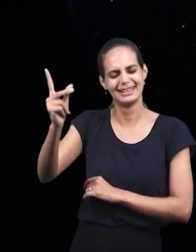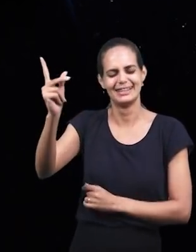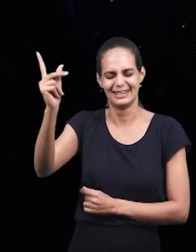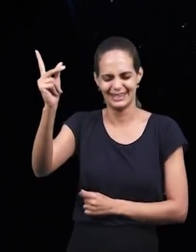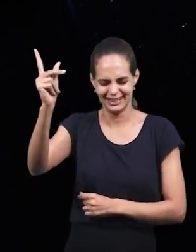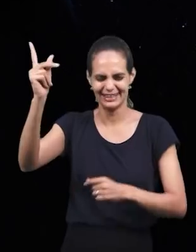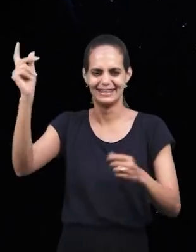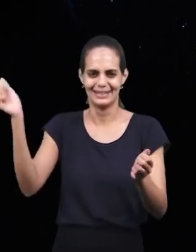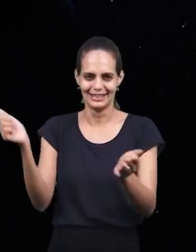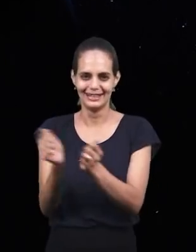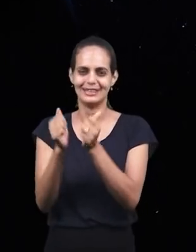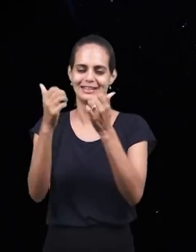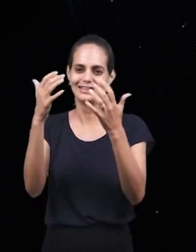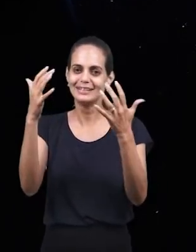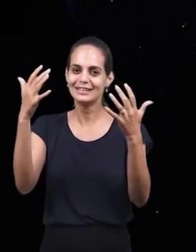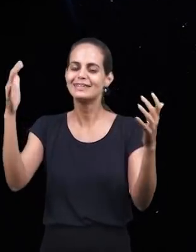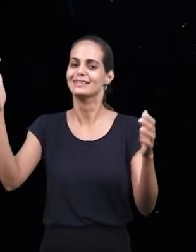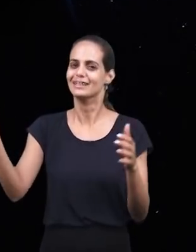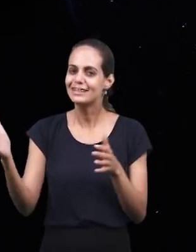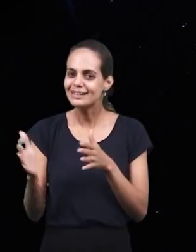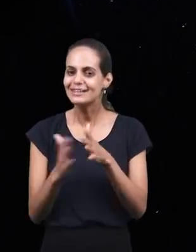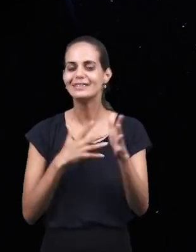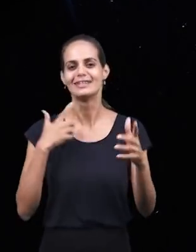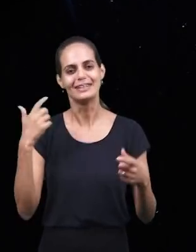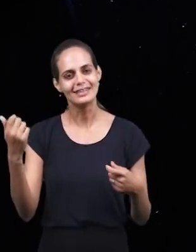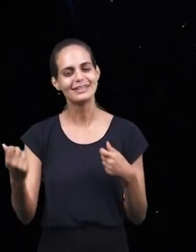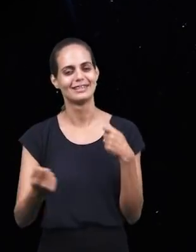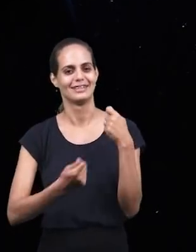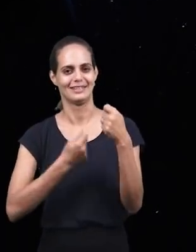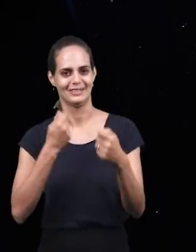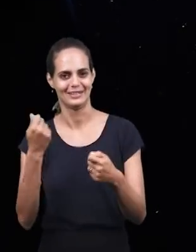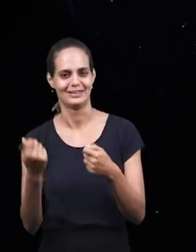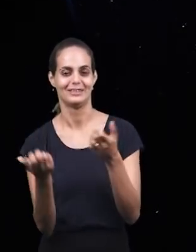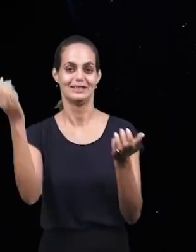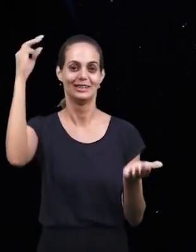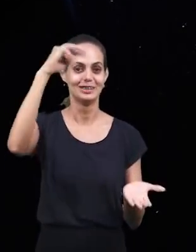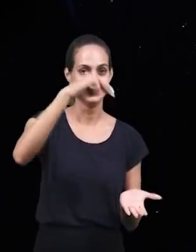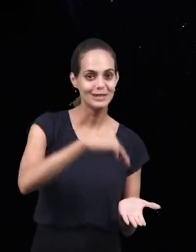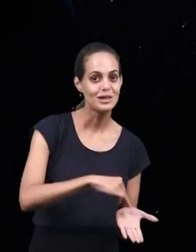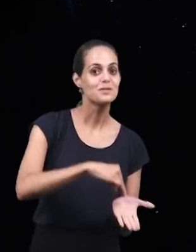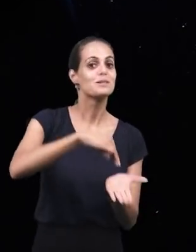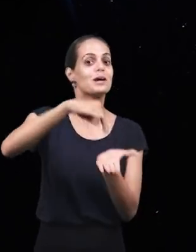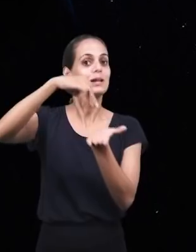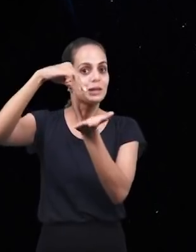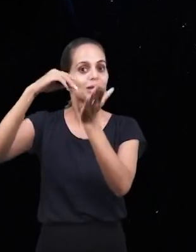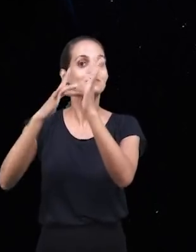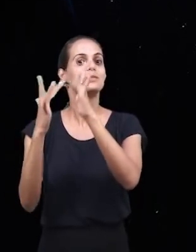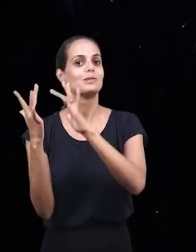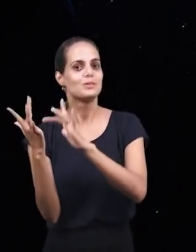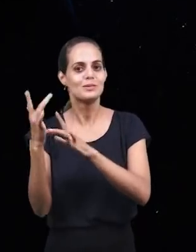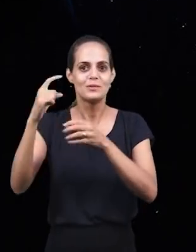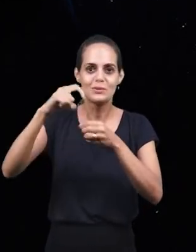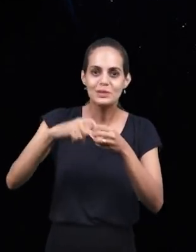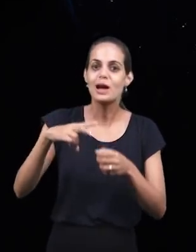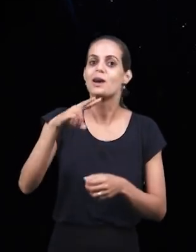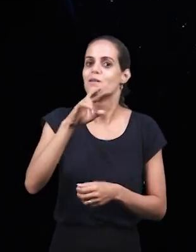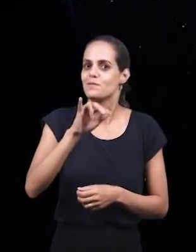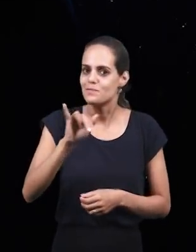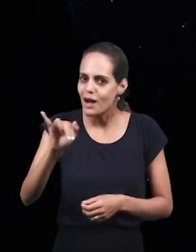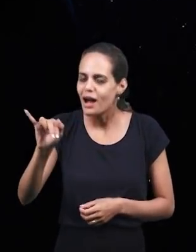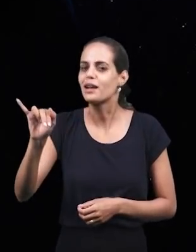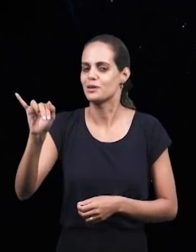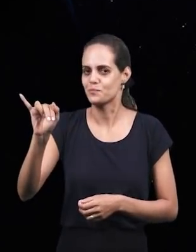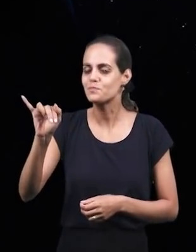morar. Oh, glória, aleluia, Maranata, vem Jesus, sou